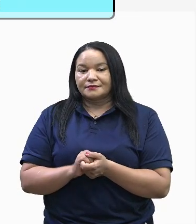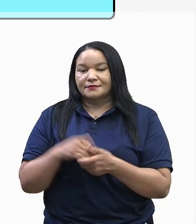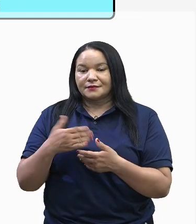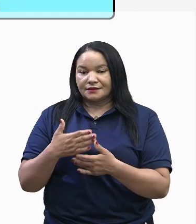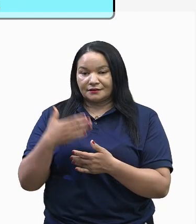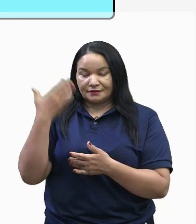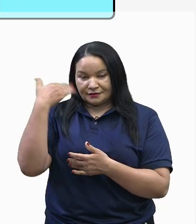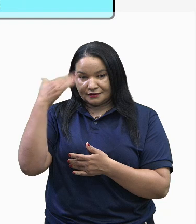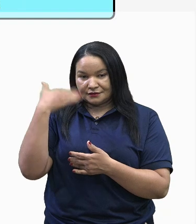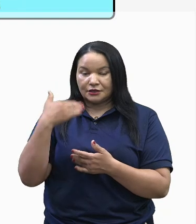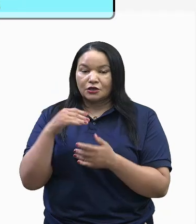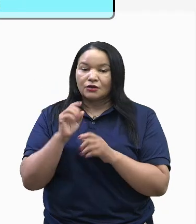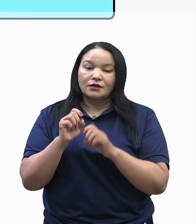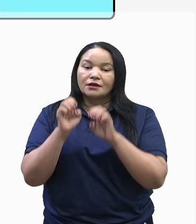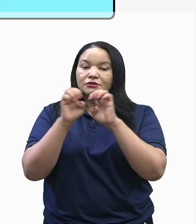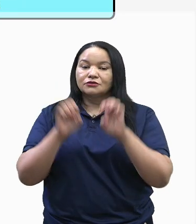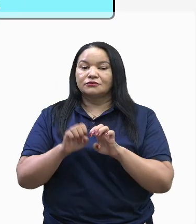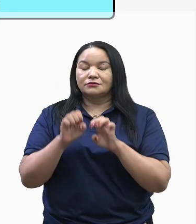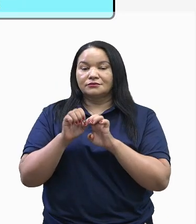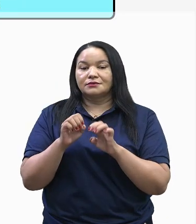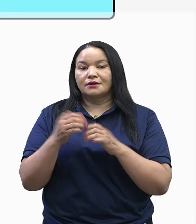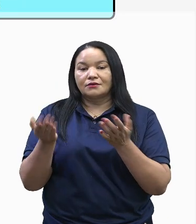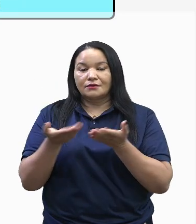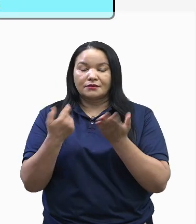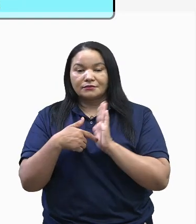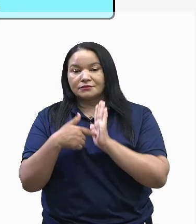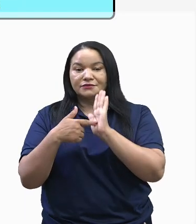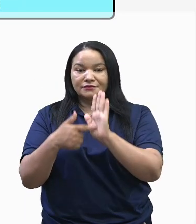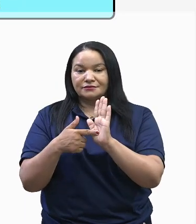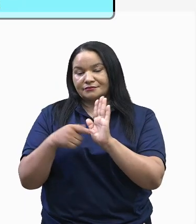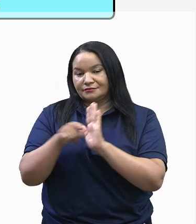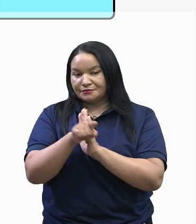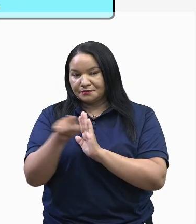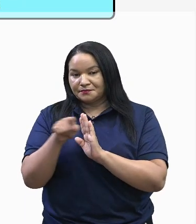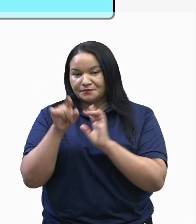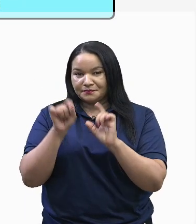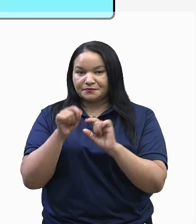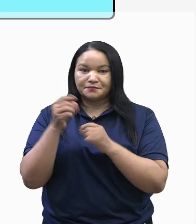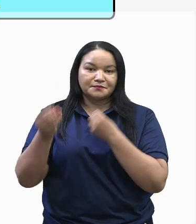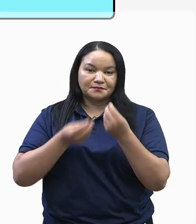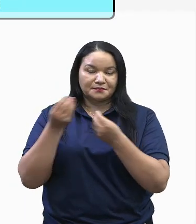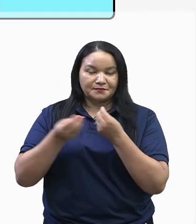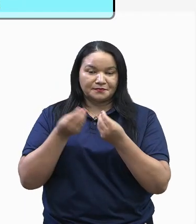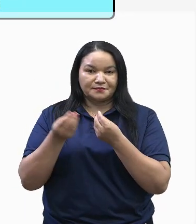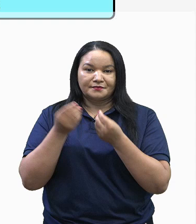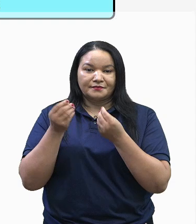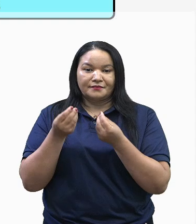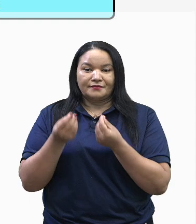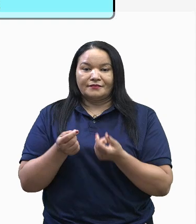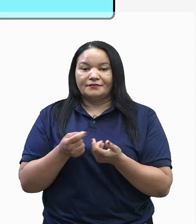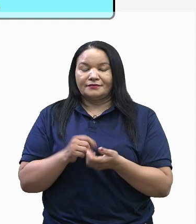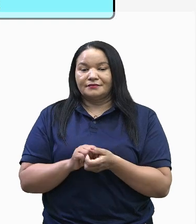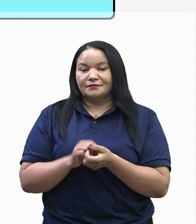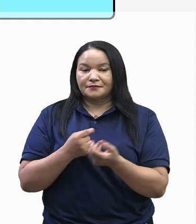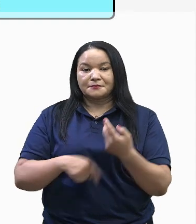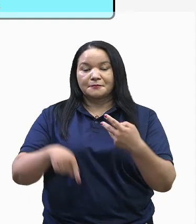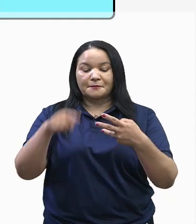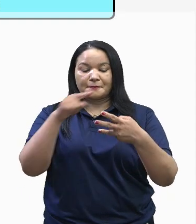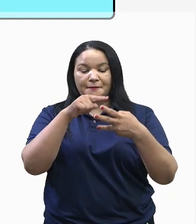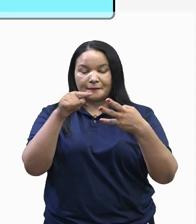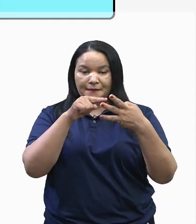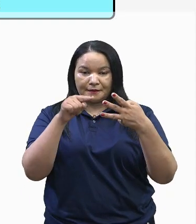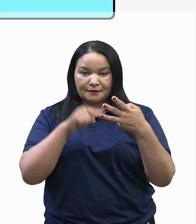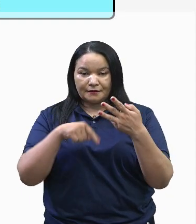entendido, essa estrutura, nós vamos mostrar para vocês como fica as partes do primeiro texto que